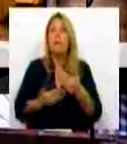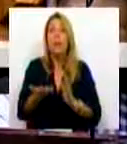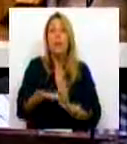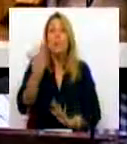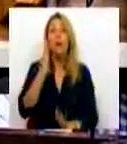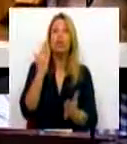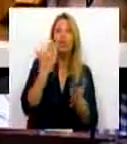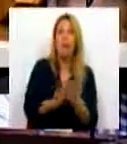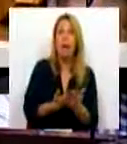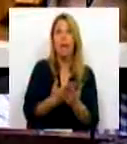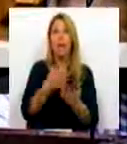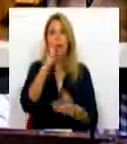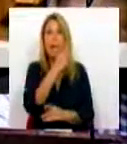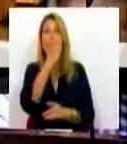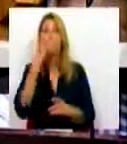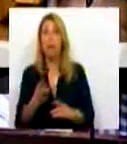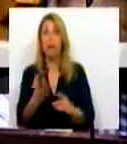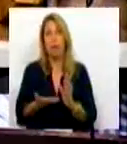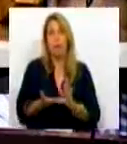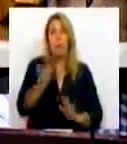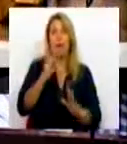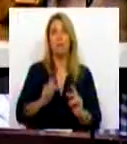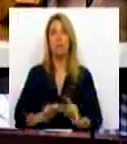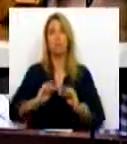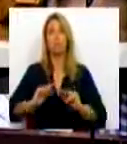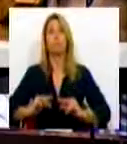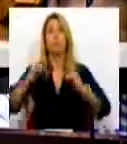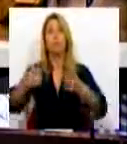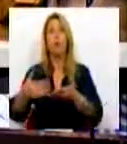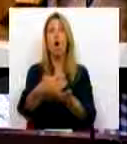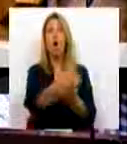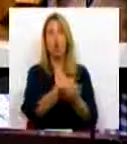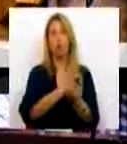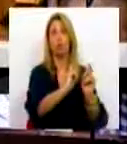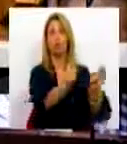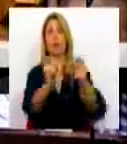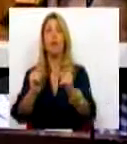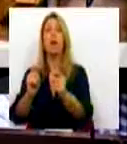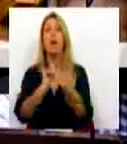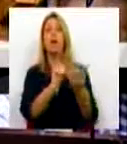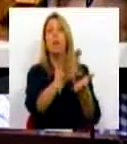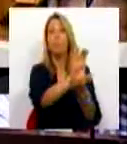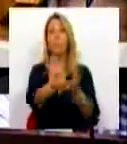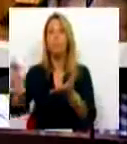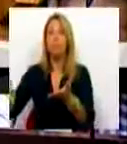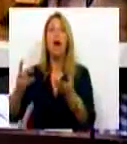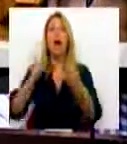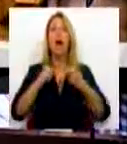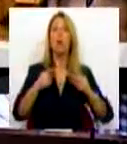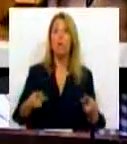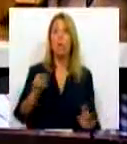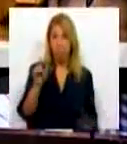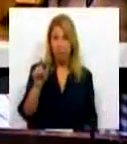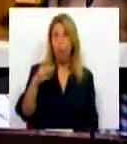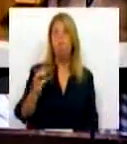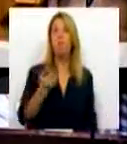maior execução e transferência de meios para as autarquias, aí o PSD não faz bem e está